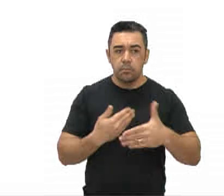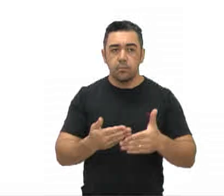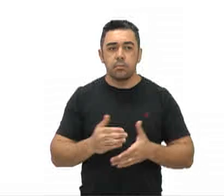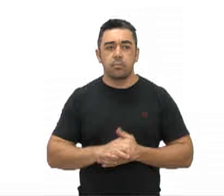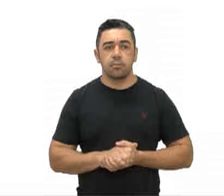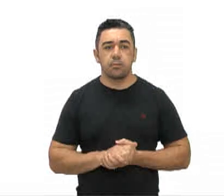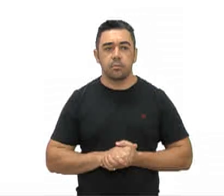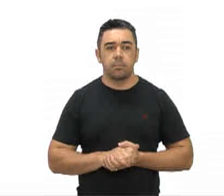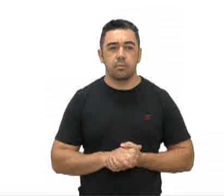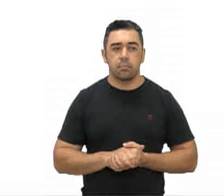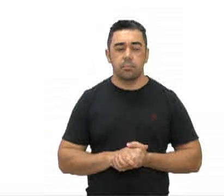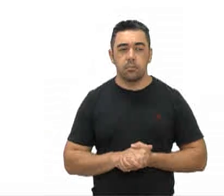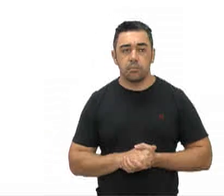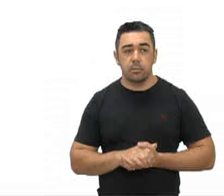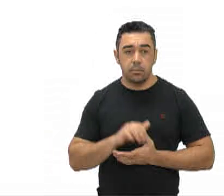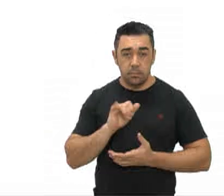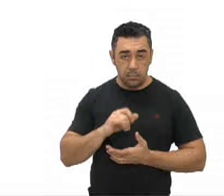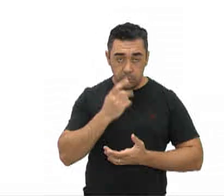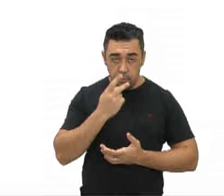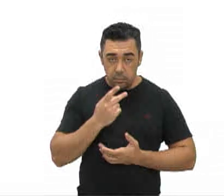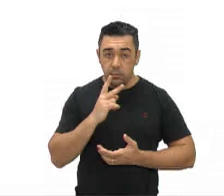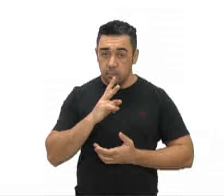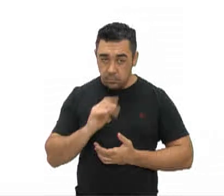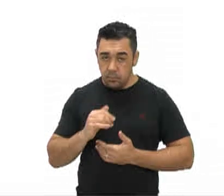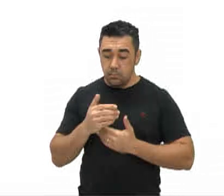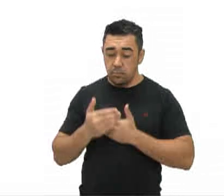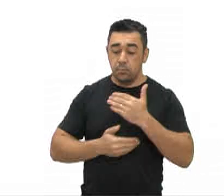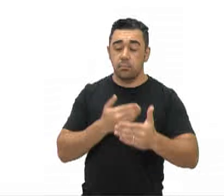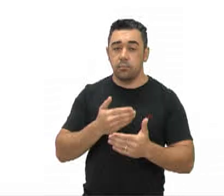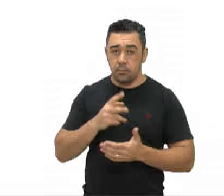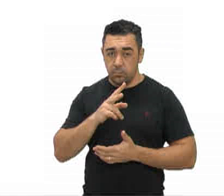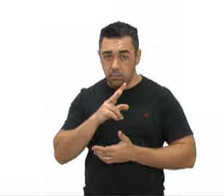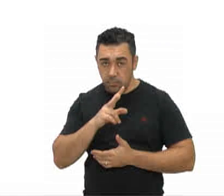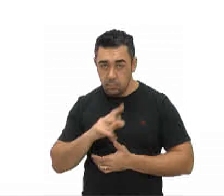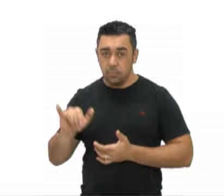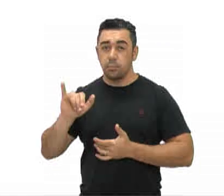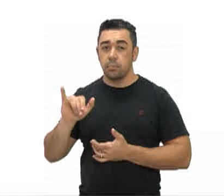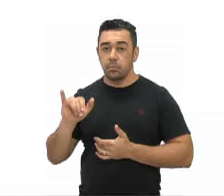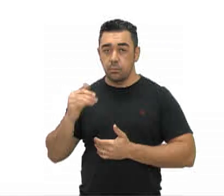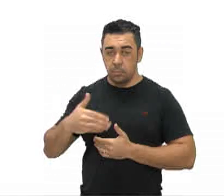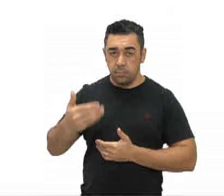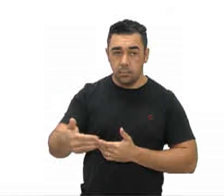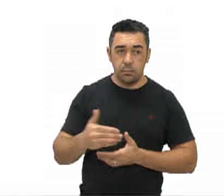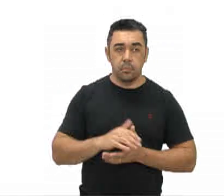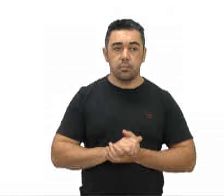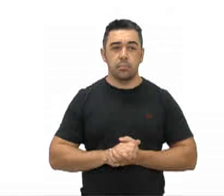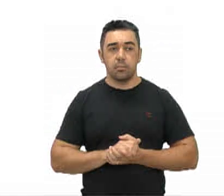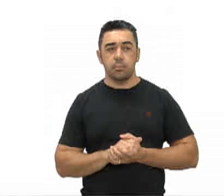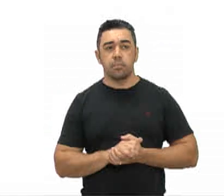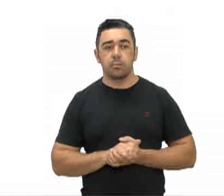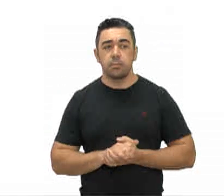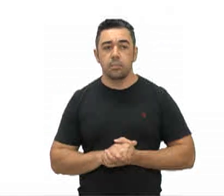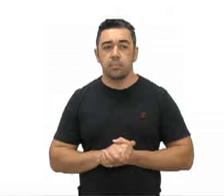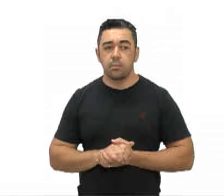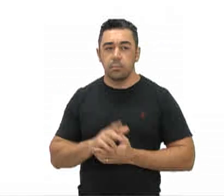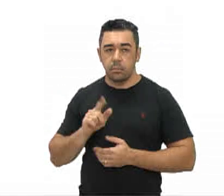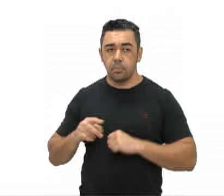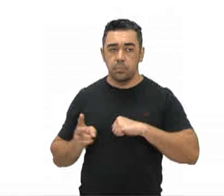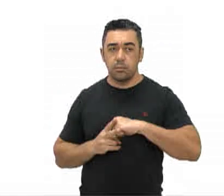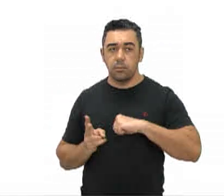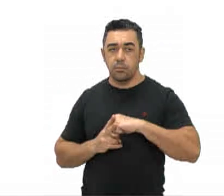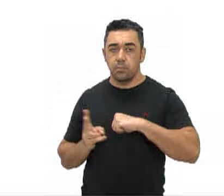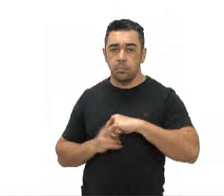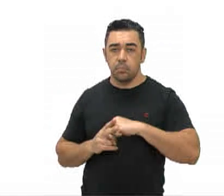né? Se eu falei vai evoluir, então eu acabei de falar de algo que vai acontecer no futuro. Então, o verbo é